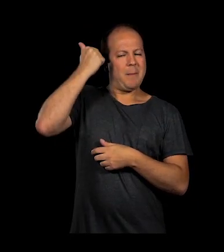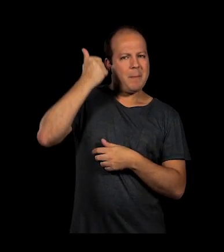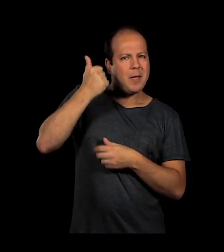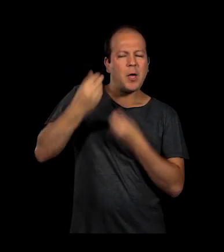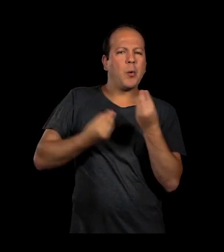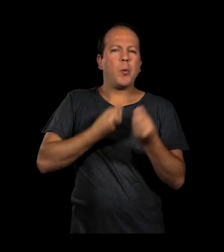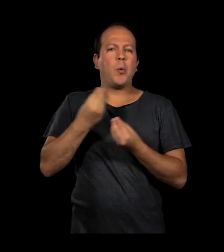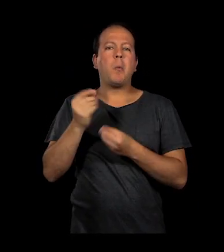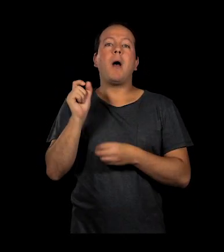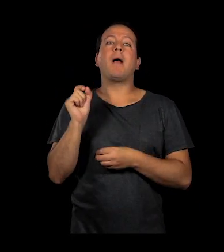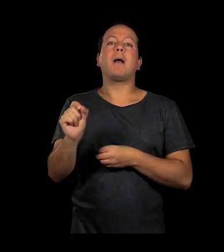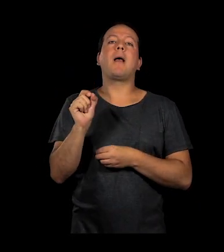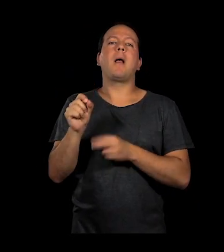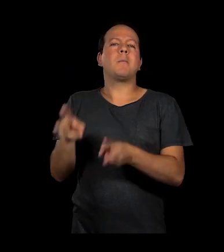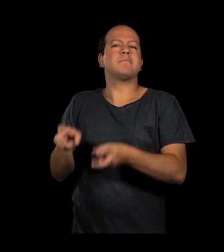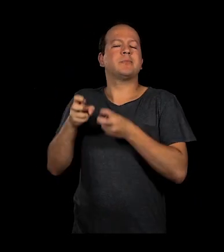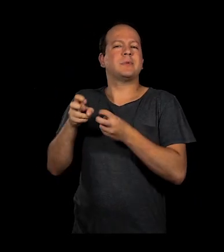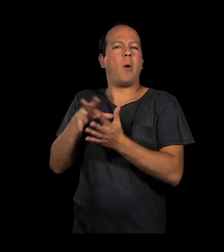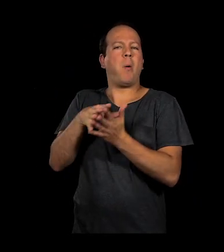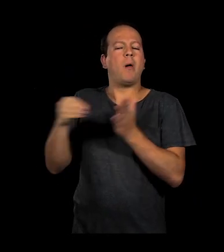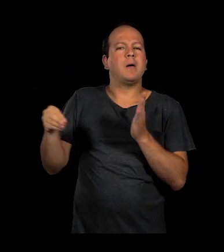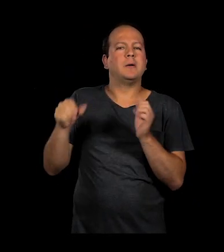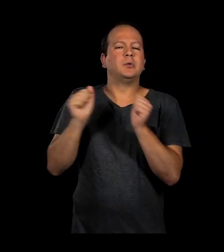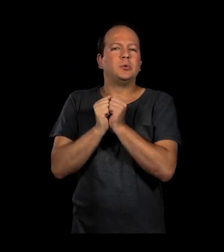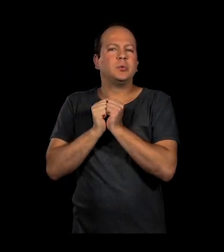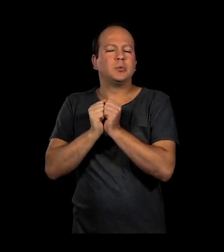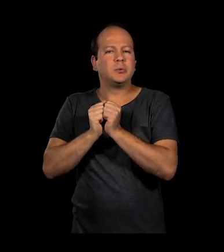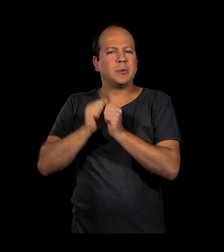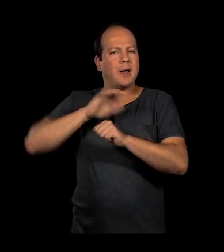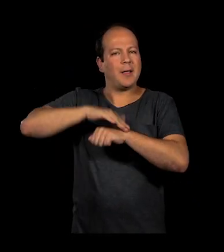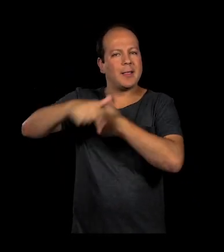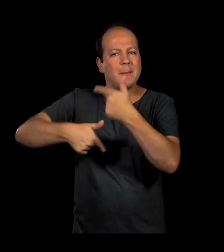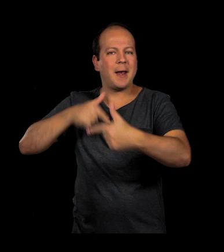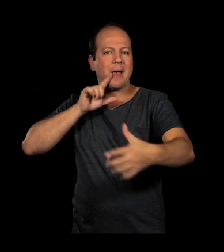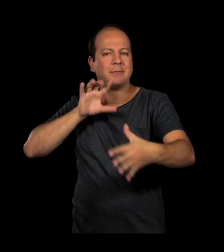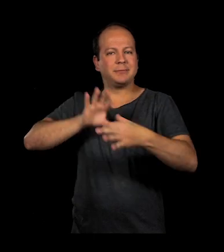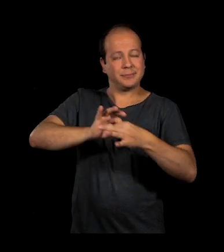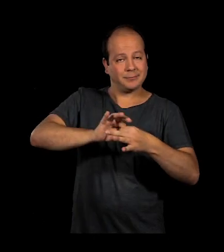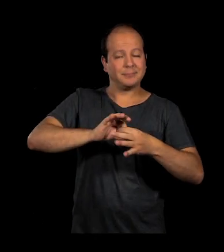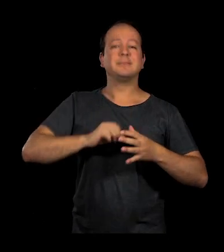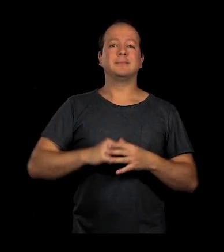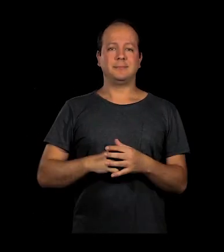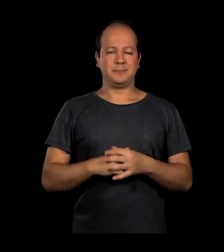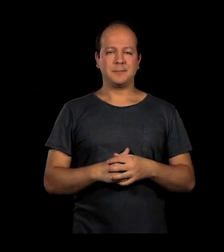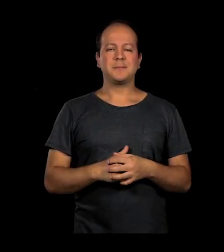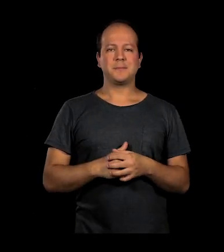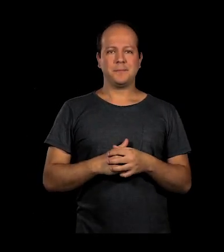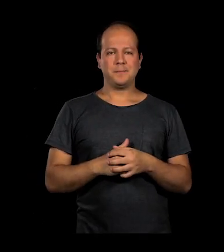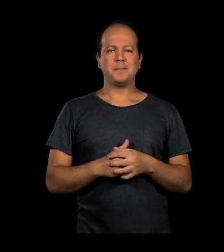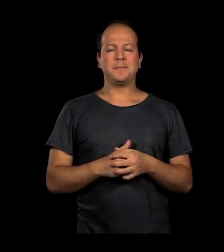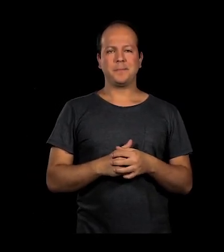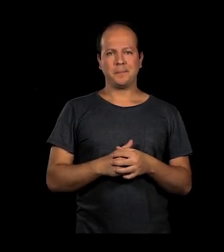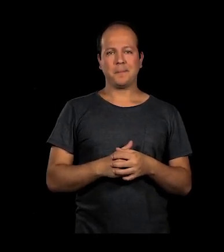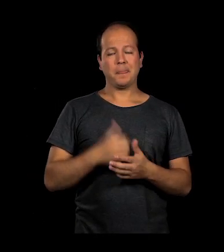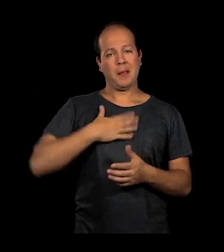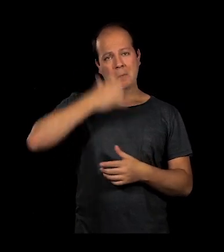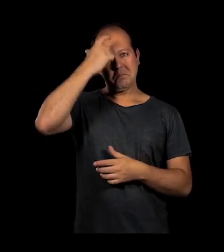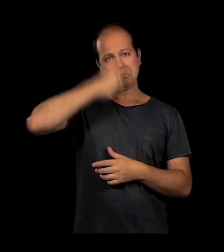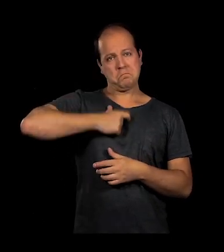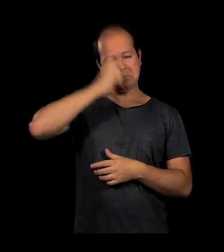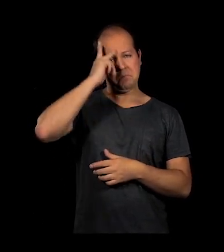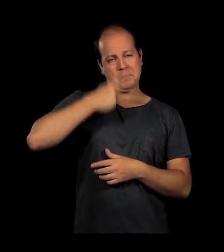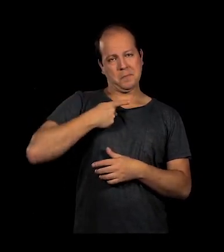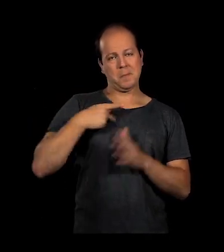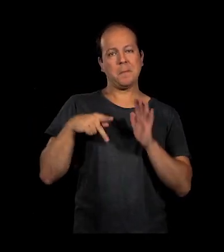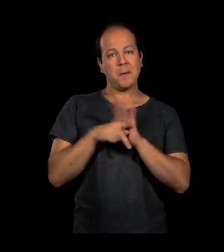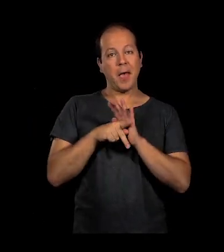quem explorar ou com quem se contenta trabalhar é a minha característica tem